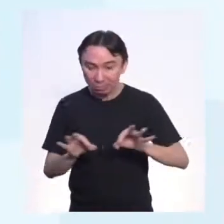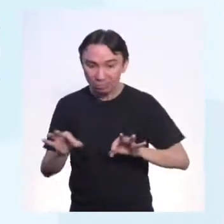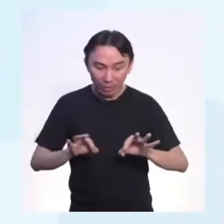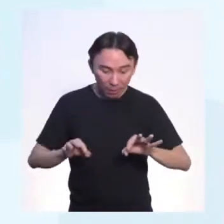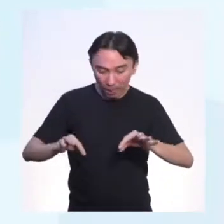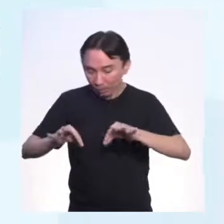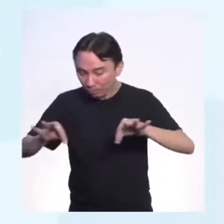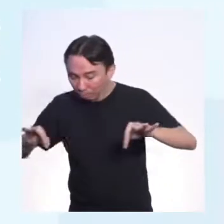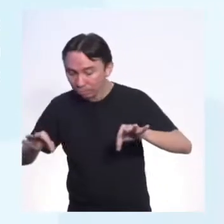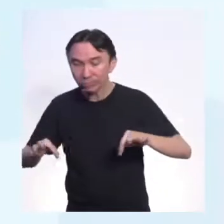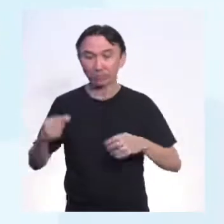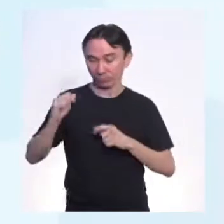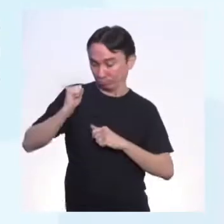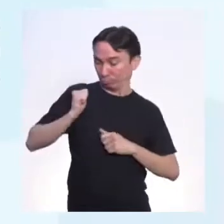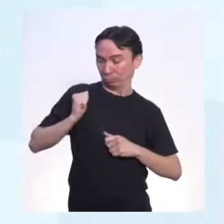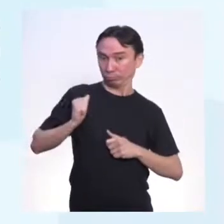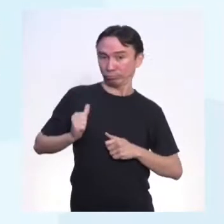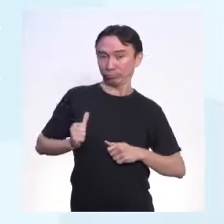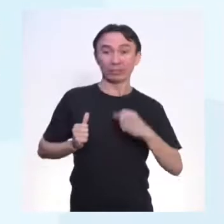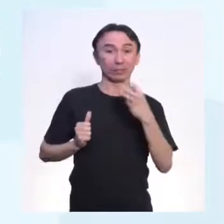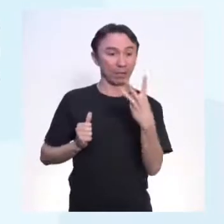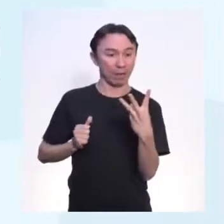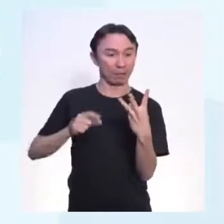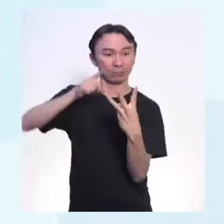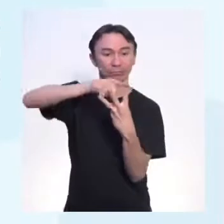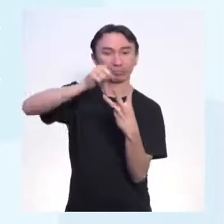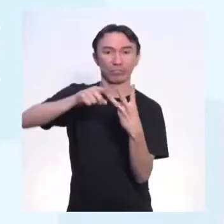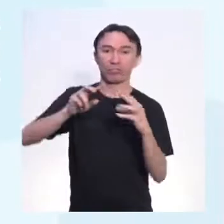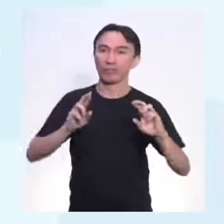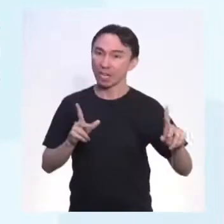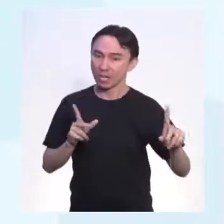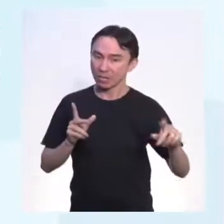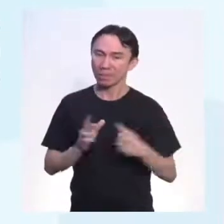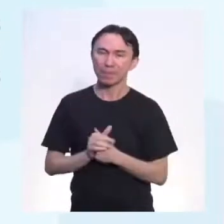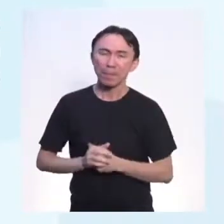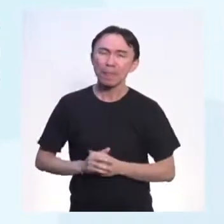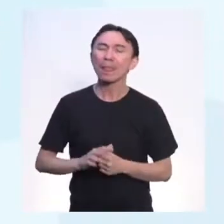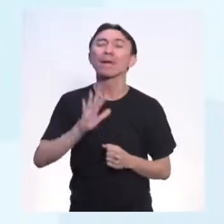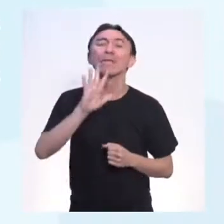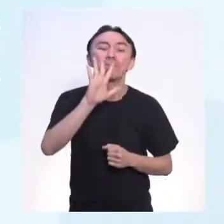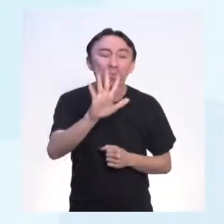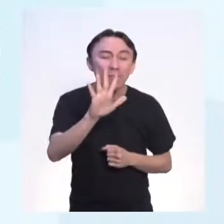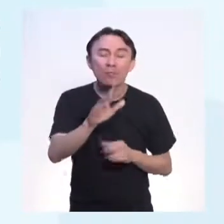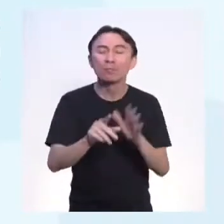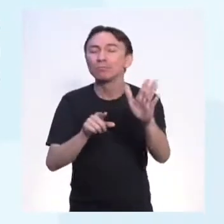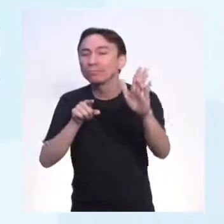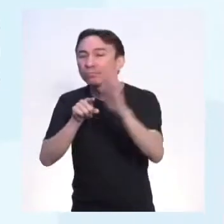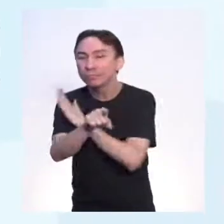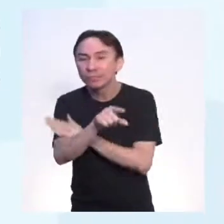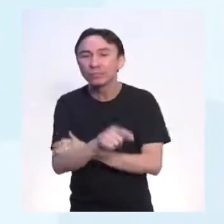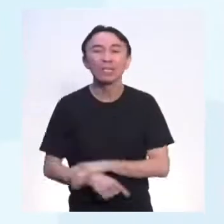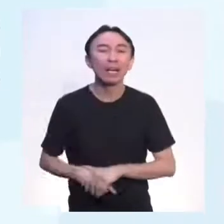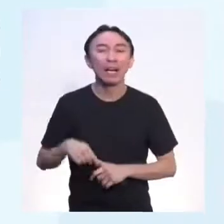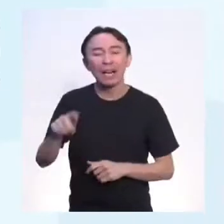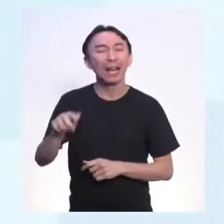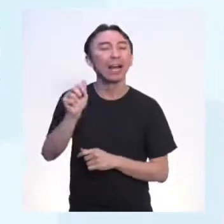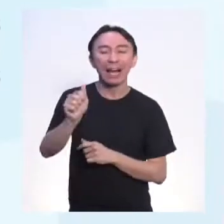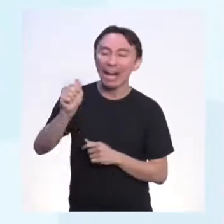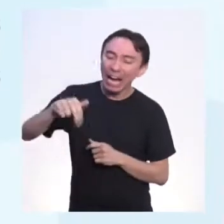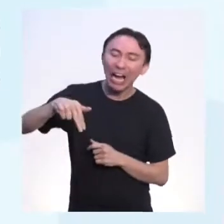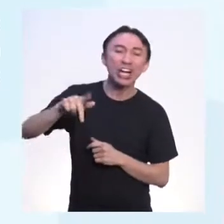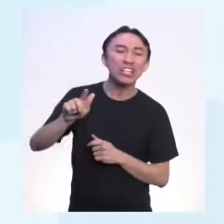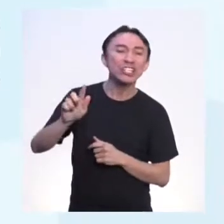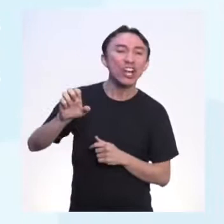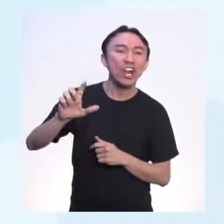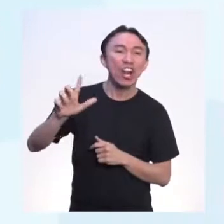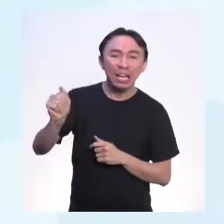de alça. Pergunta: quantas bolsas, no máximo, Ângela